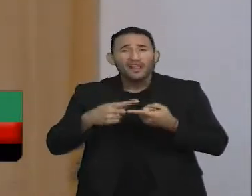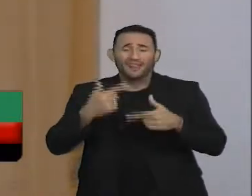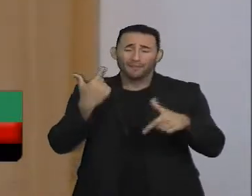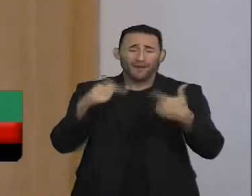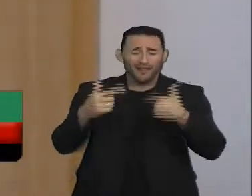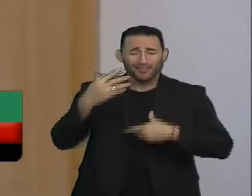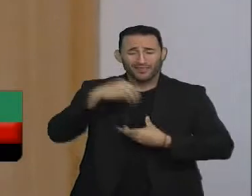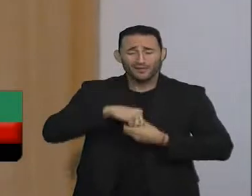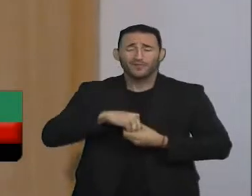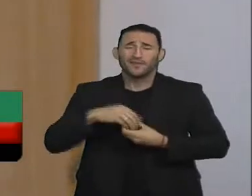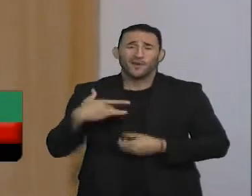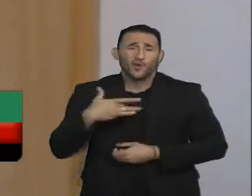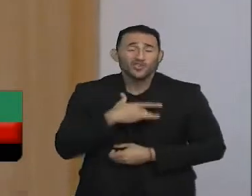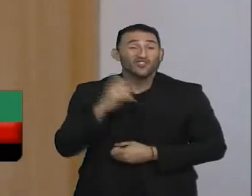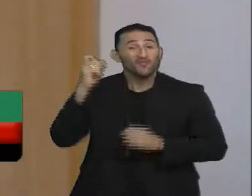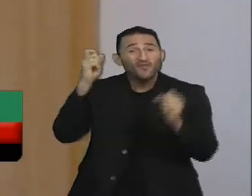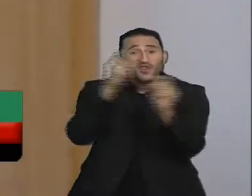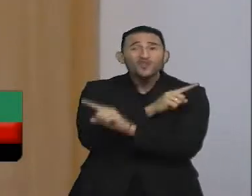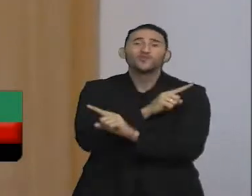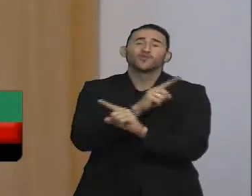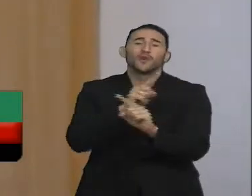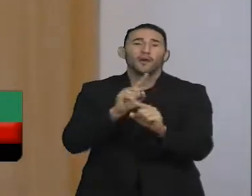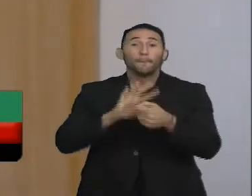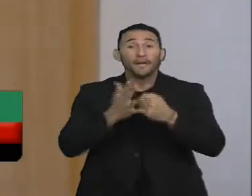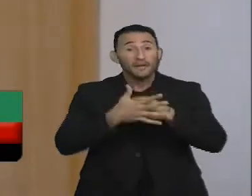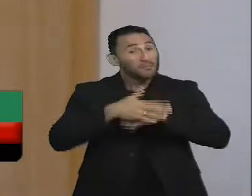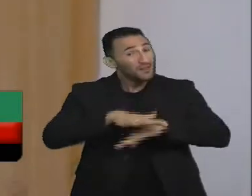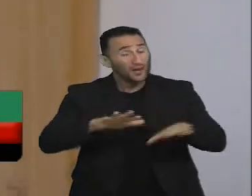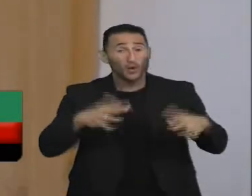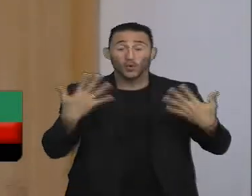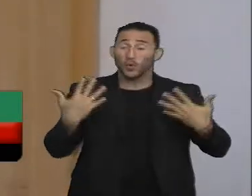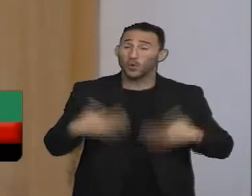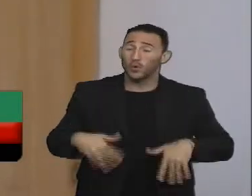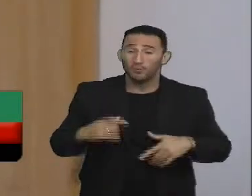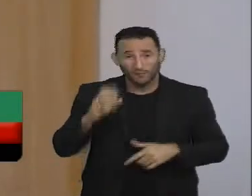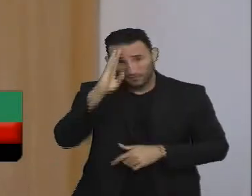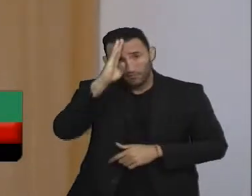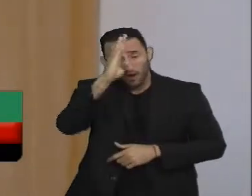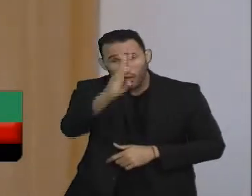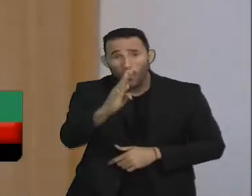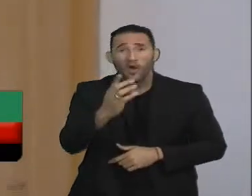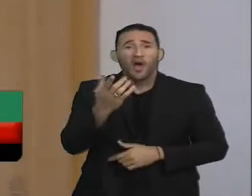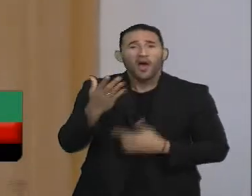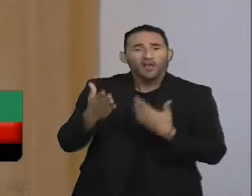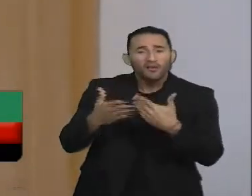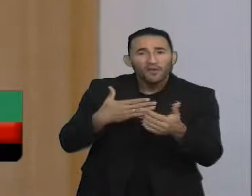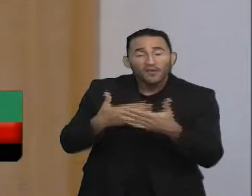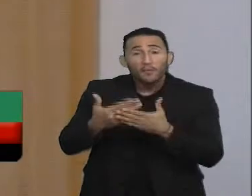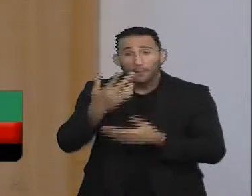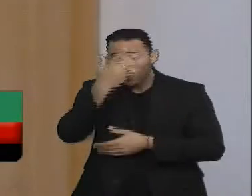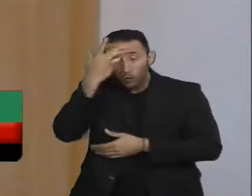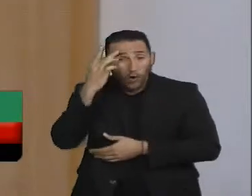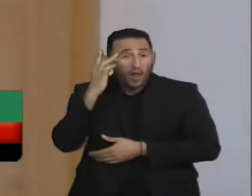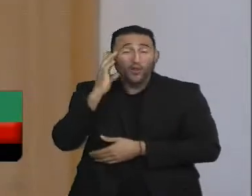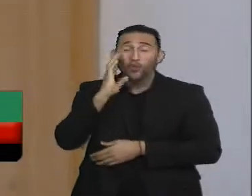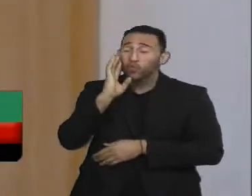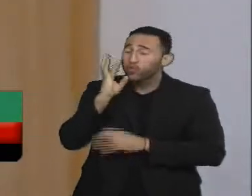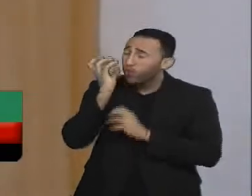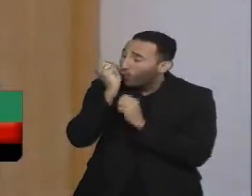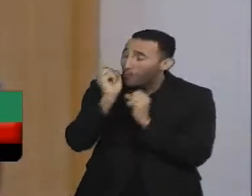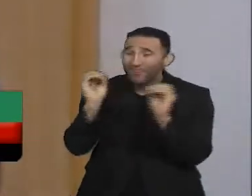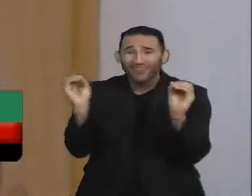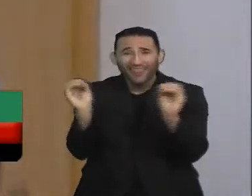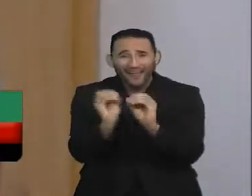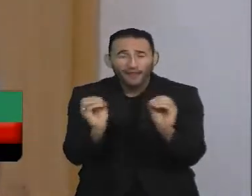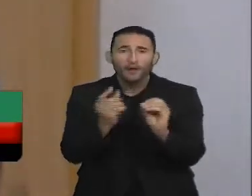aí que não tem o que falar, porque o menino aí, 24 horas, não, eu falei para ele se ele não dormia, né? Mas o César realmente,